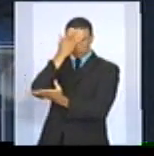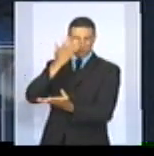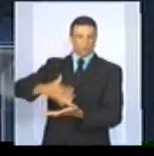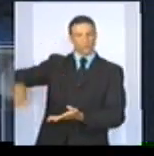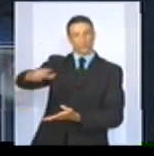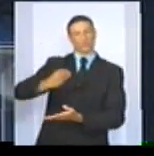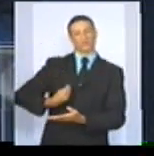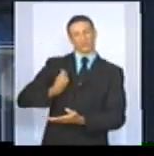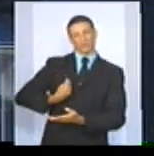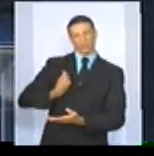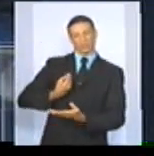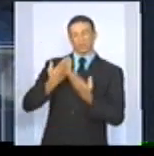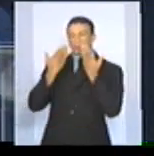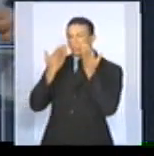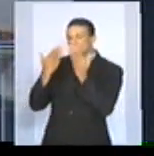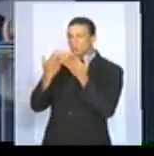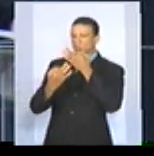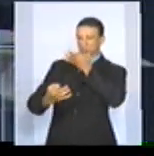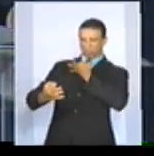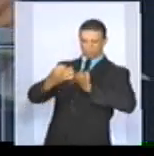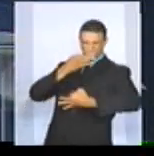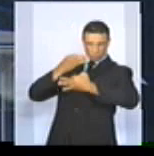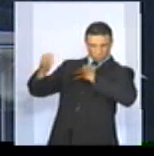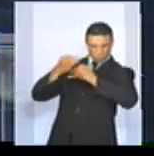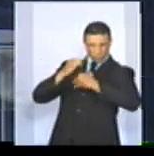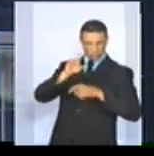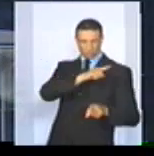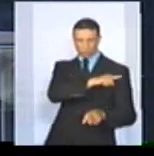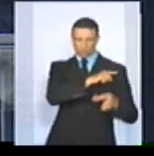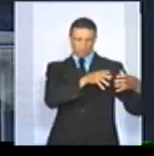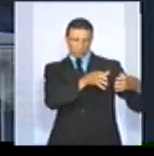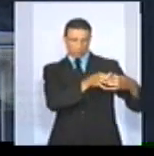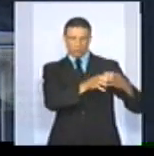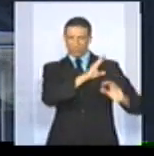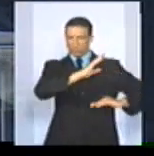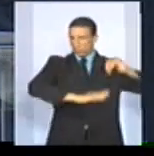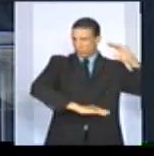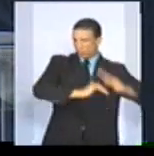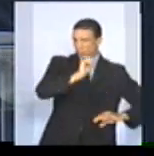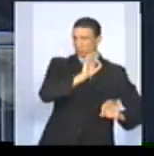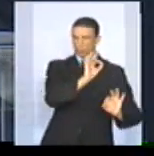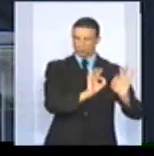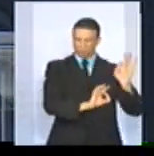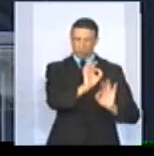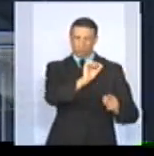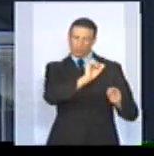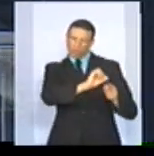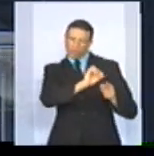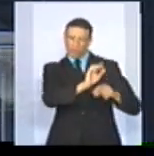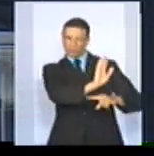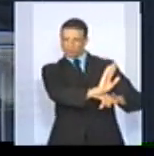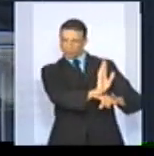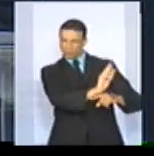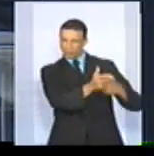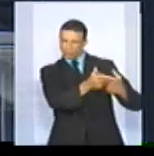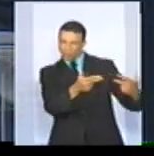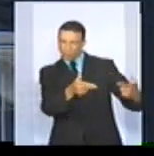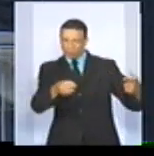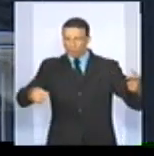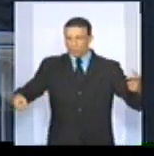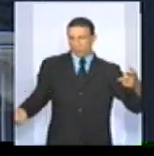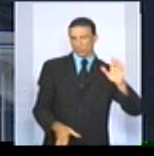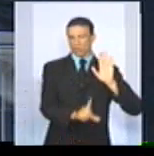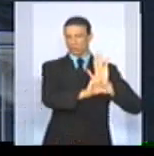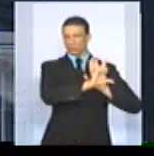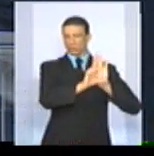brasileira, o ponto de vista dos realizadores de filmes e de produções audiovisuais independentes sobre a nova ordem